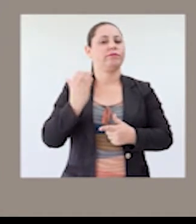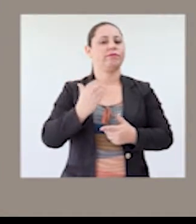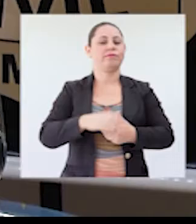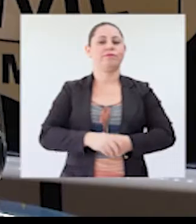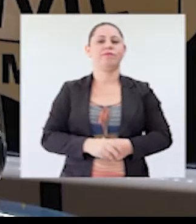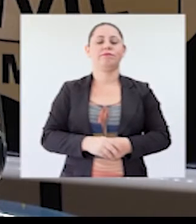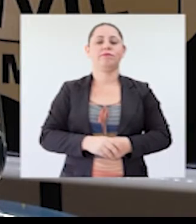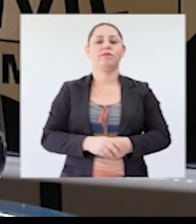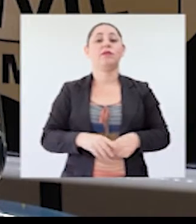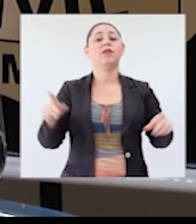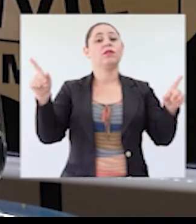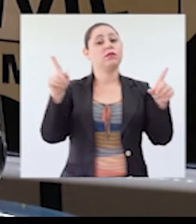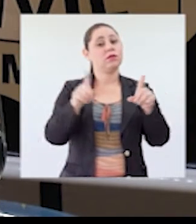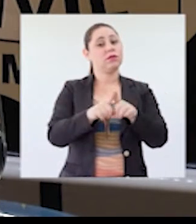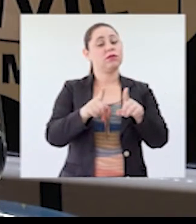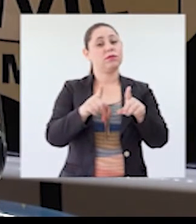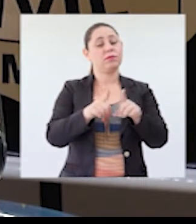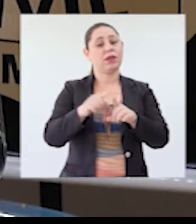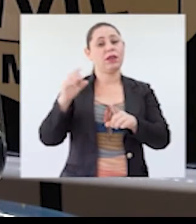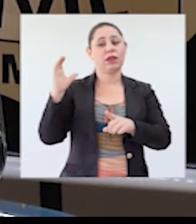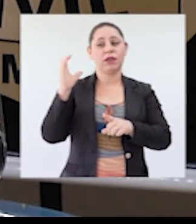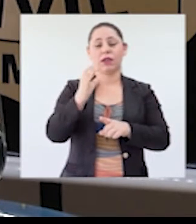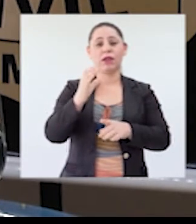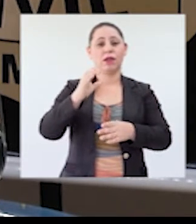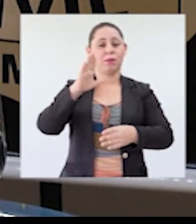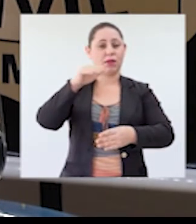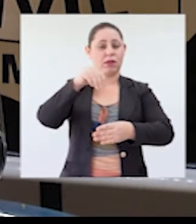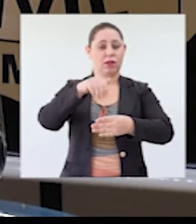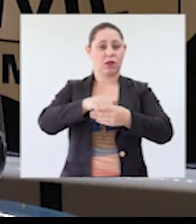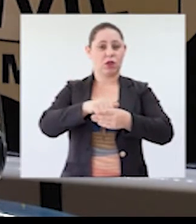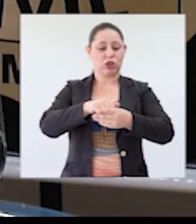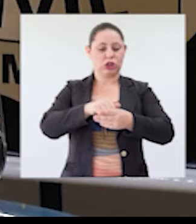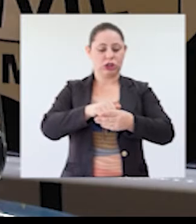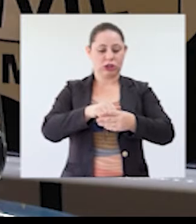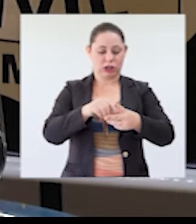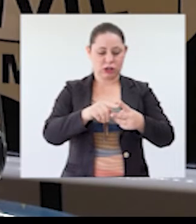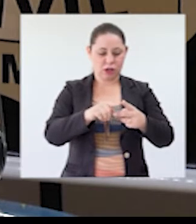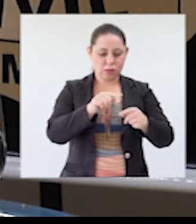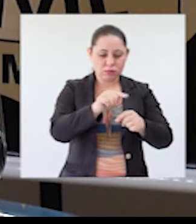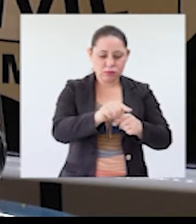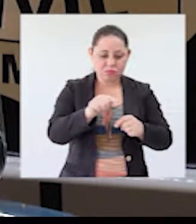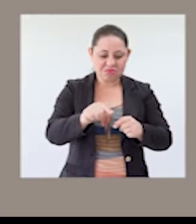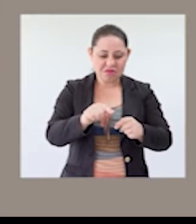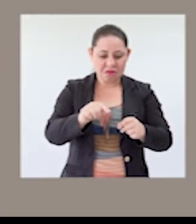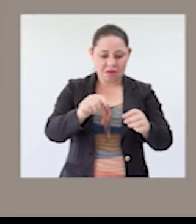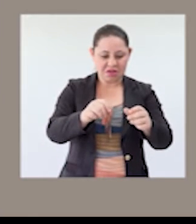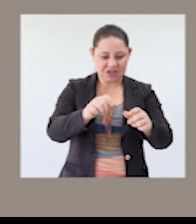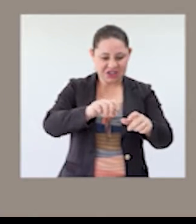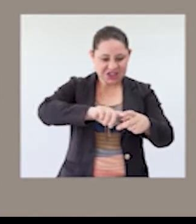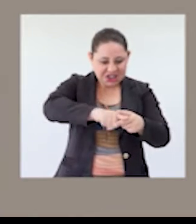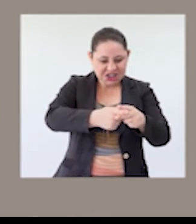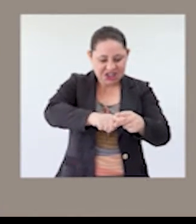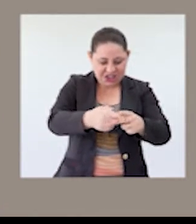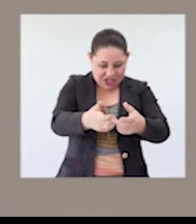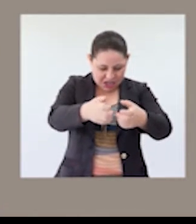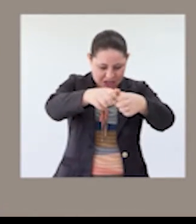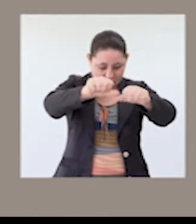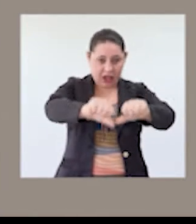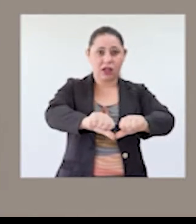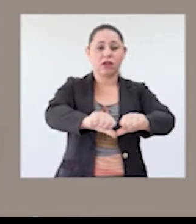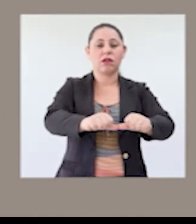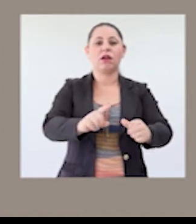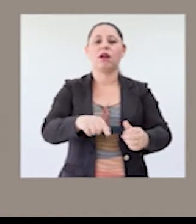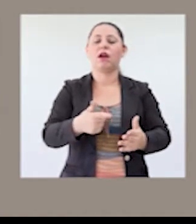crime. Também é considerado, doutor, crime eleitoral danificar a urna eletrônica? A urna é patrimônio